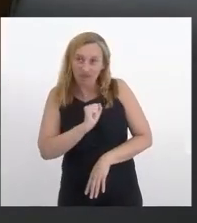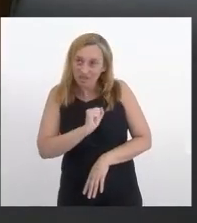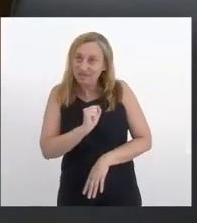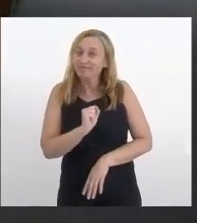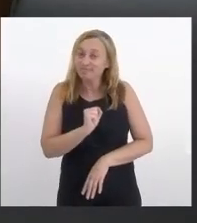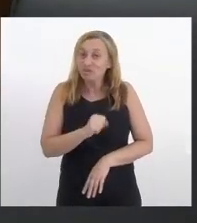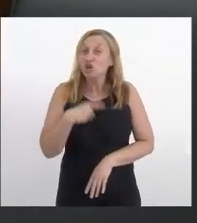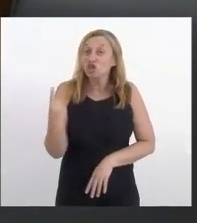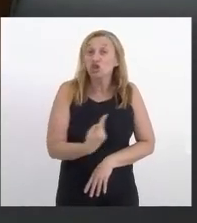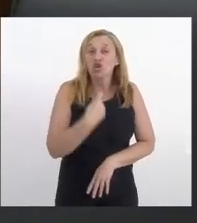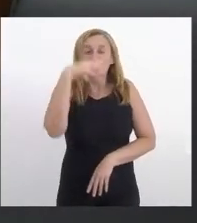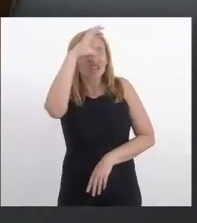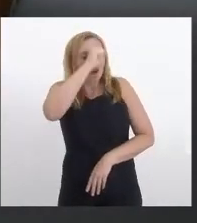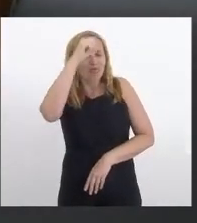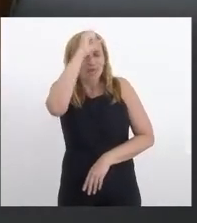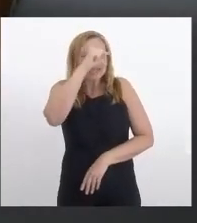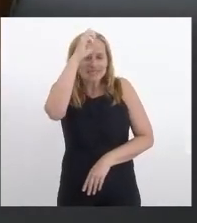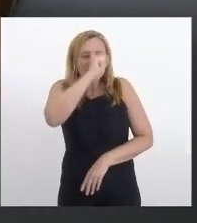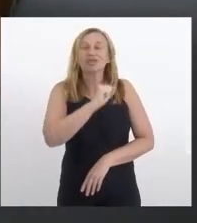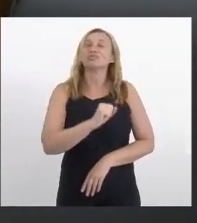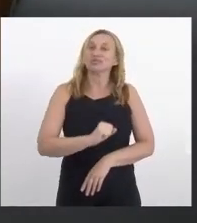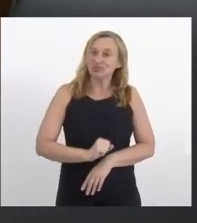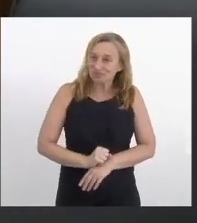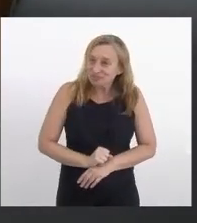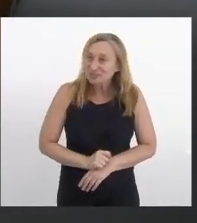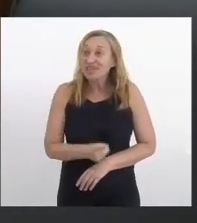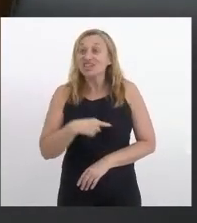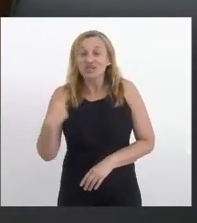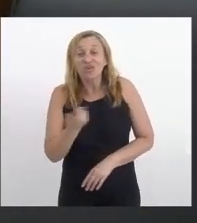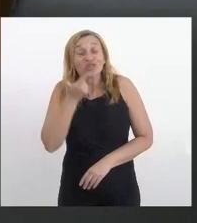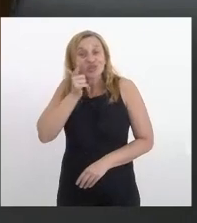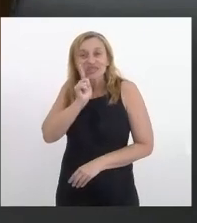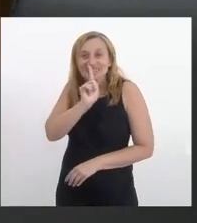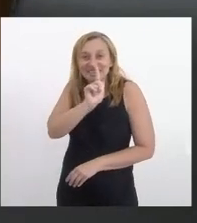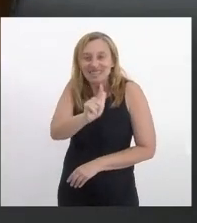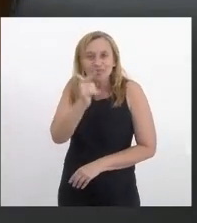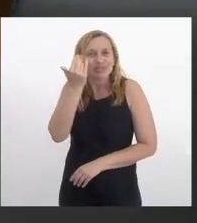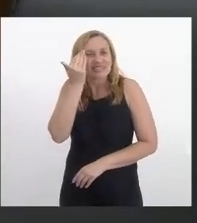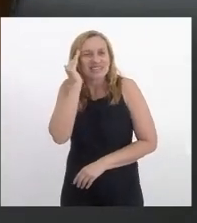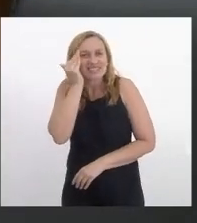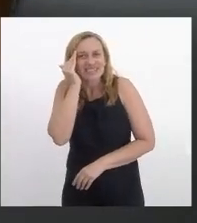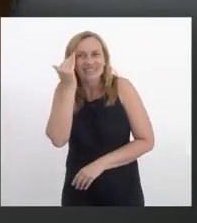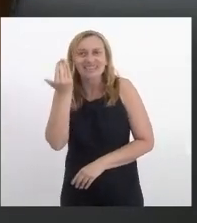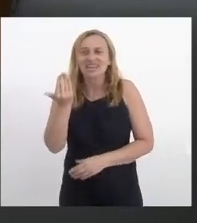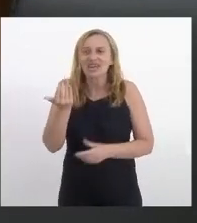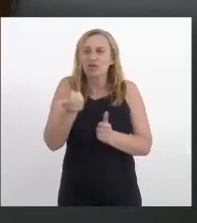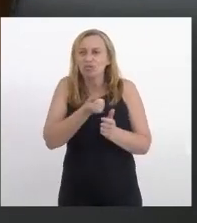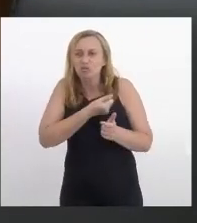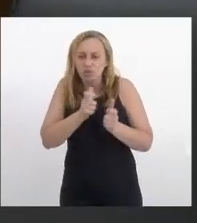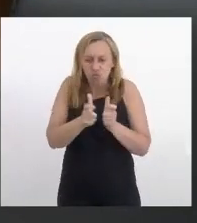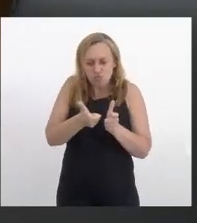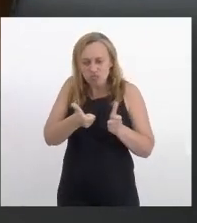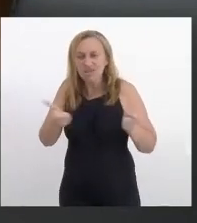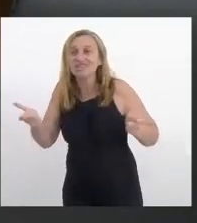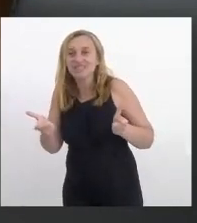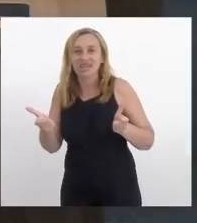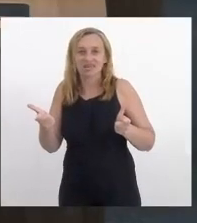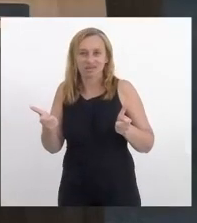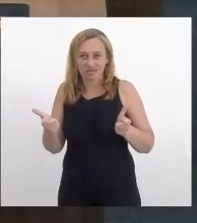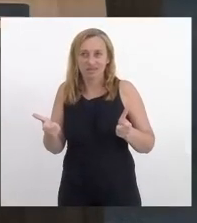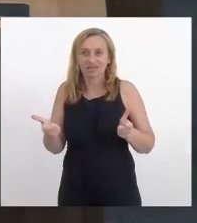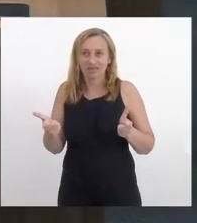Nós aprendemos muito. Nós conseguimos entender o tamanho desse